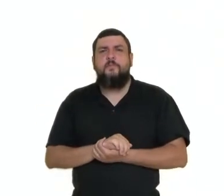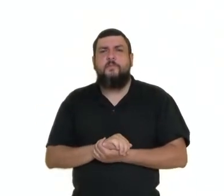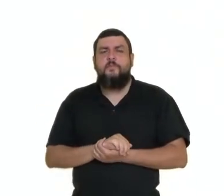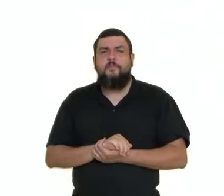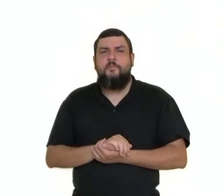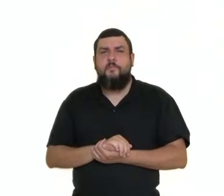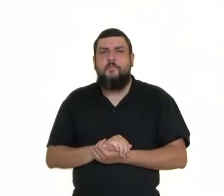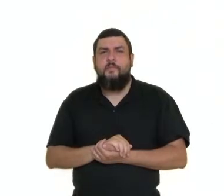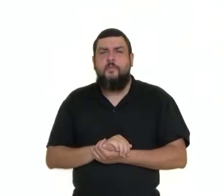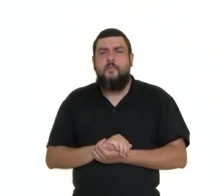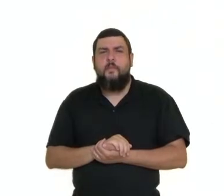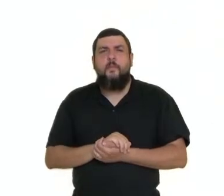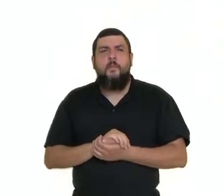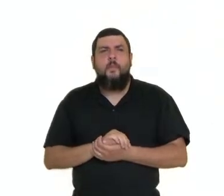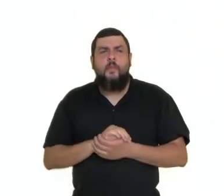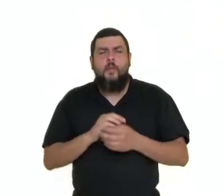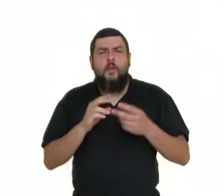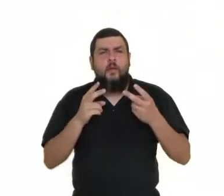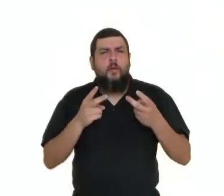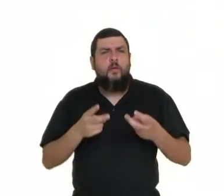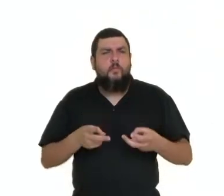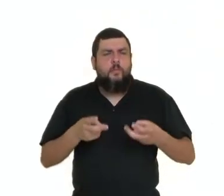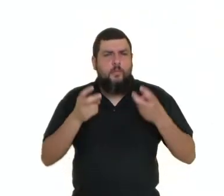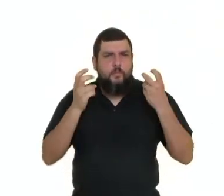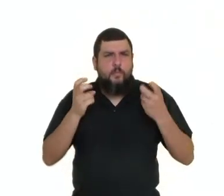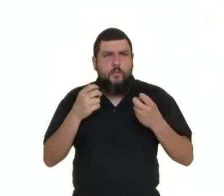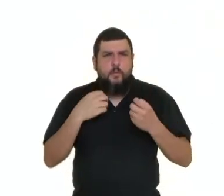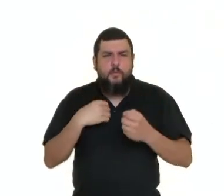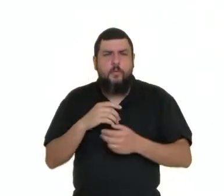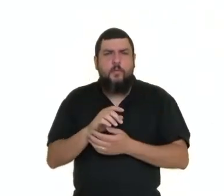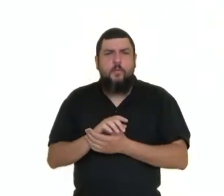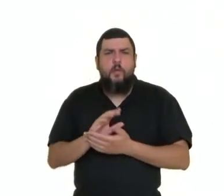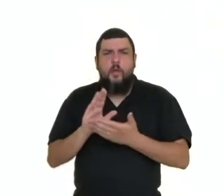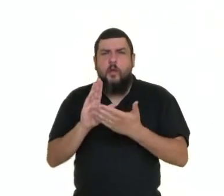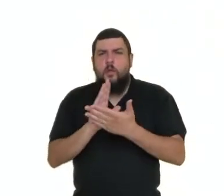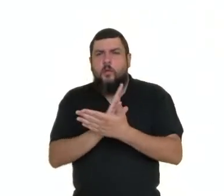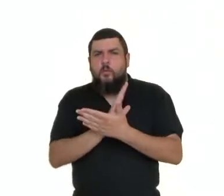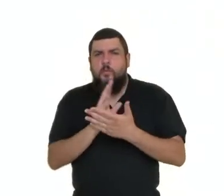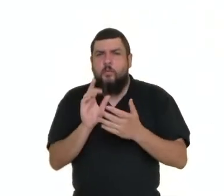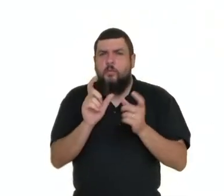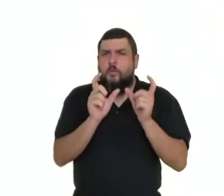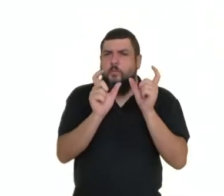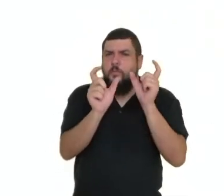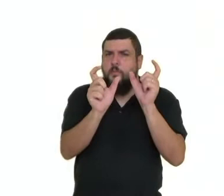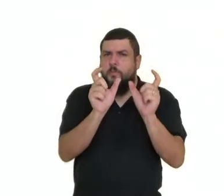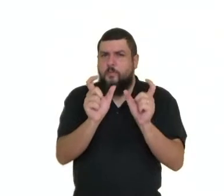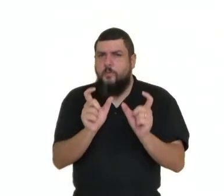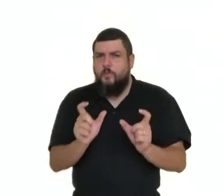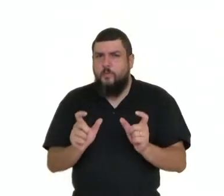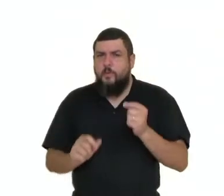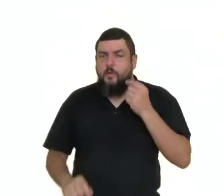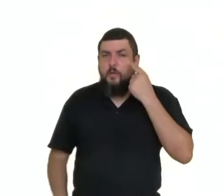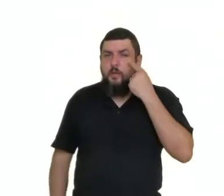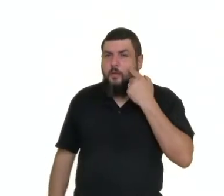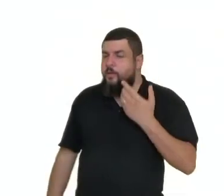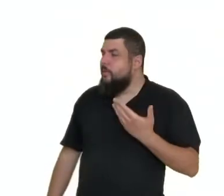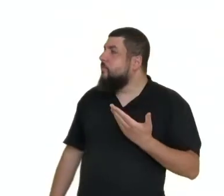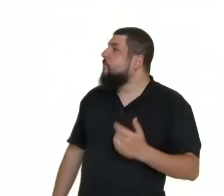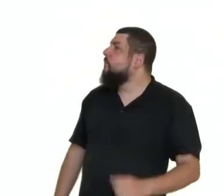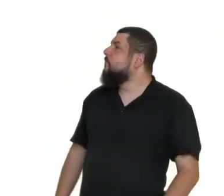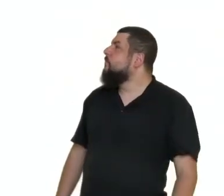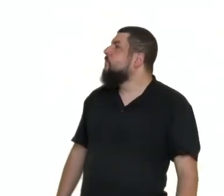língua aqui, ó, observem esse termo, ó, está aqui, né, no quadrinho,